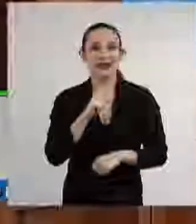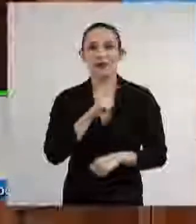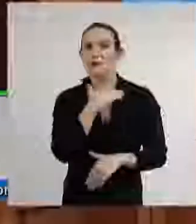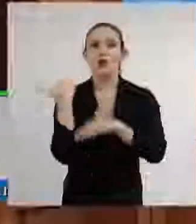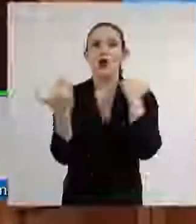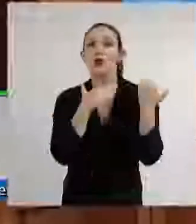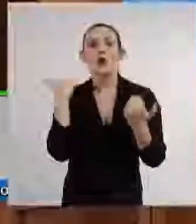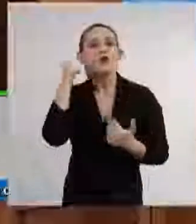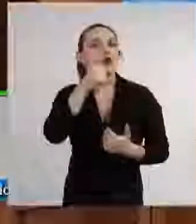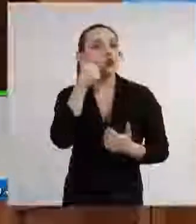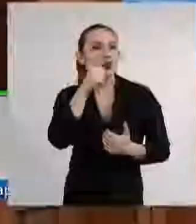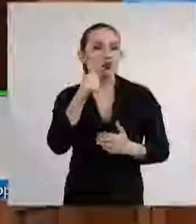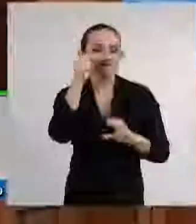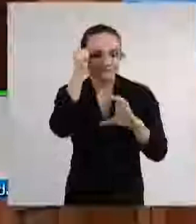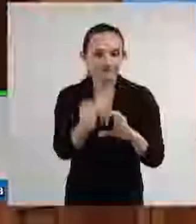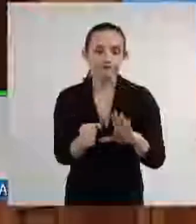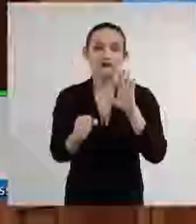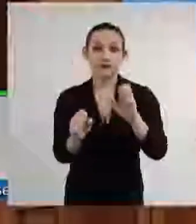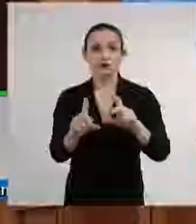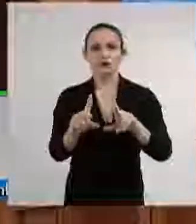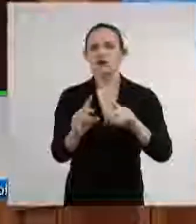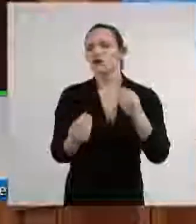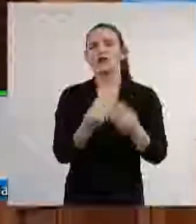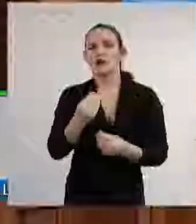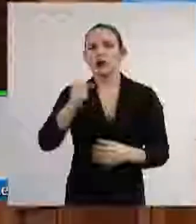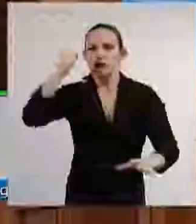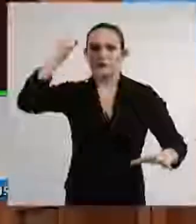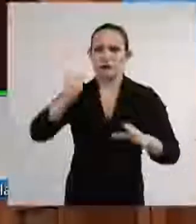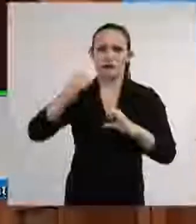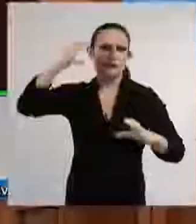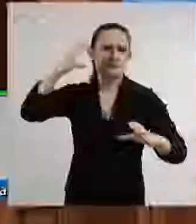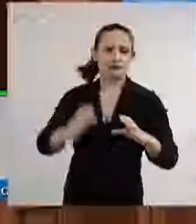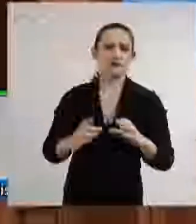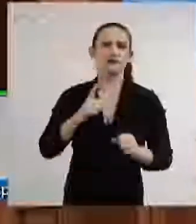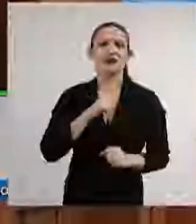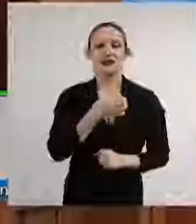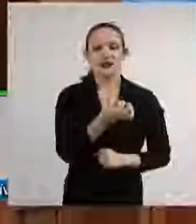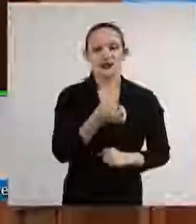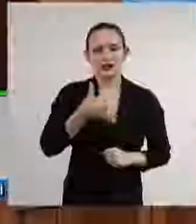O mapa ainda mostra que os assassinatos atingem